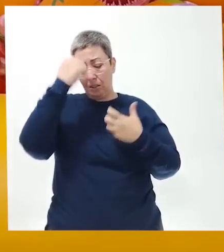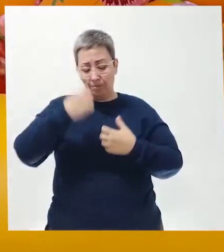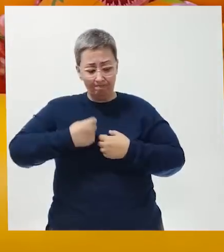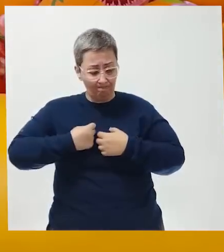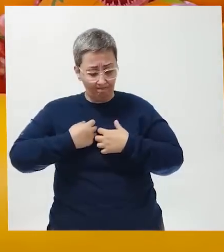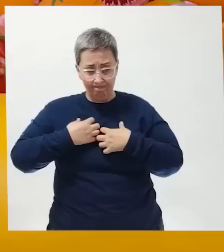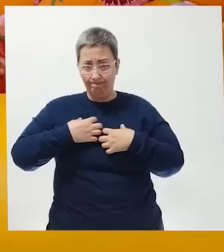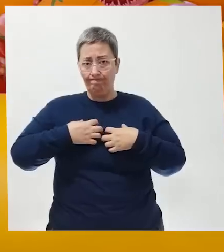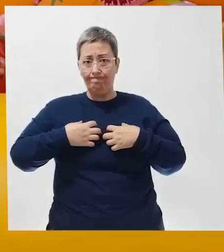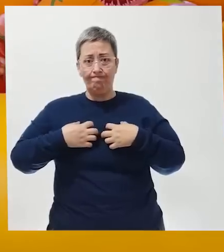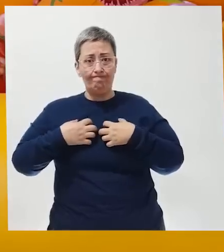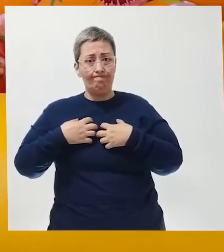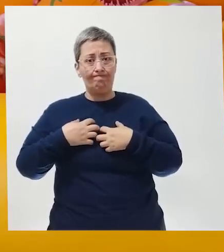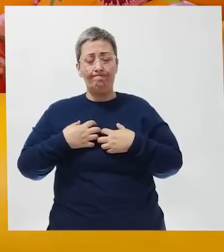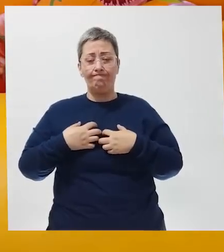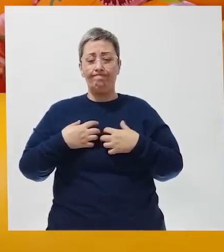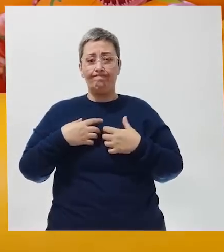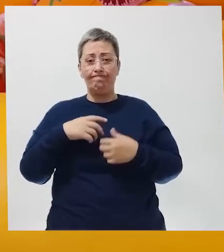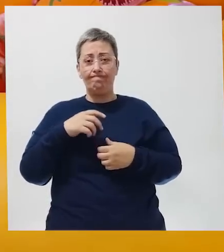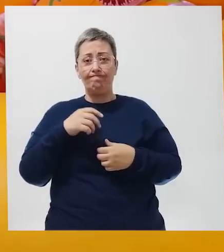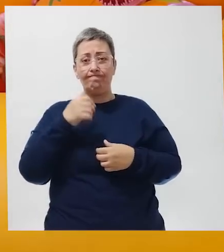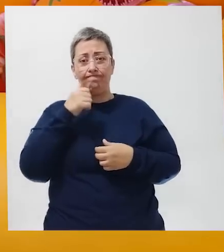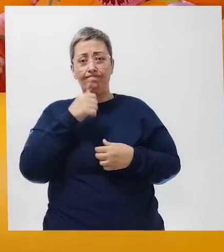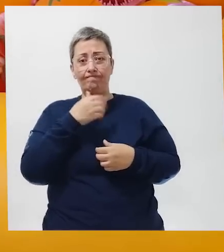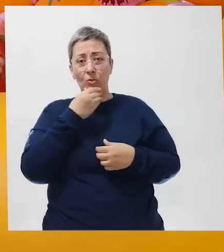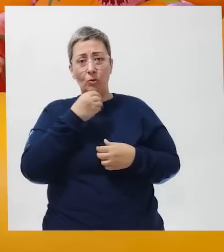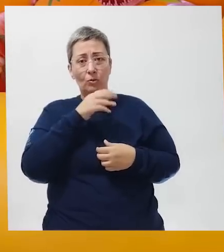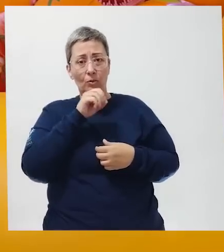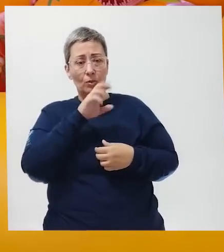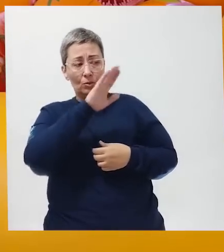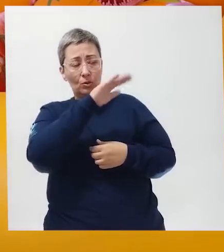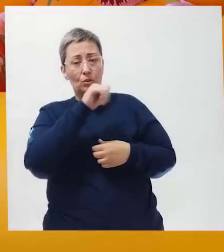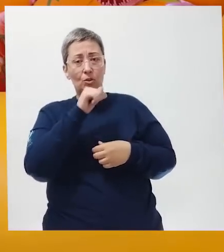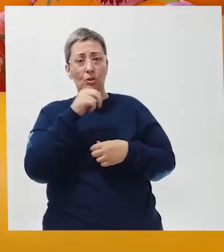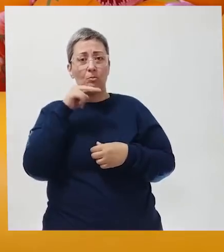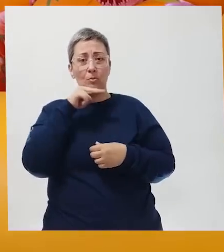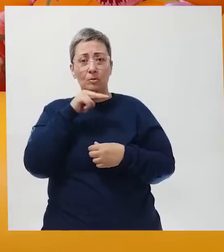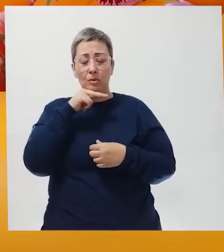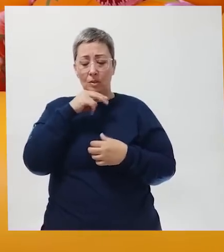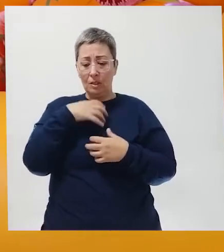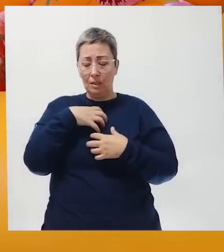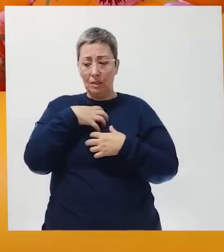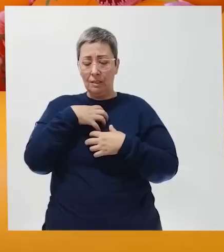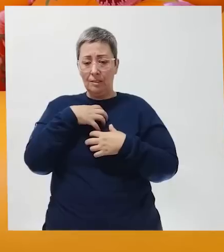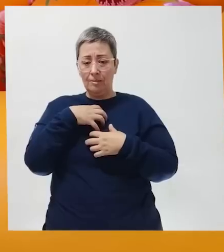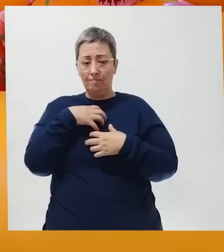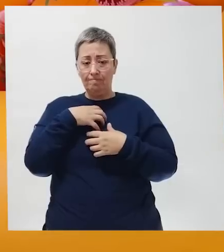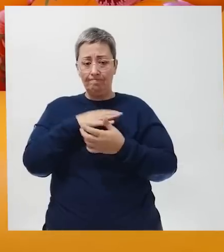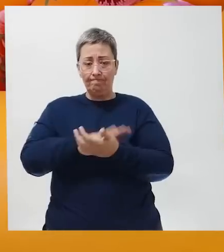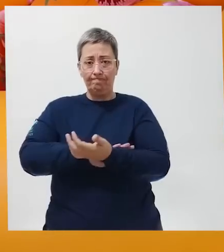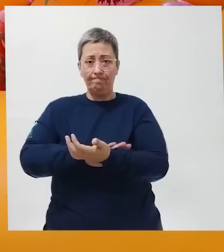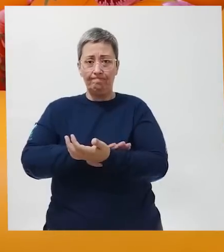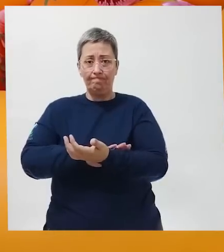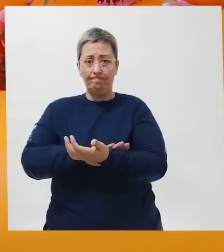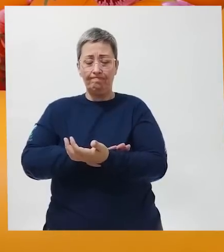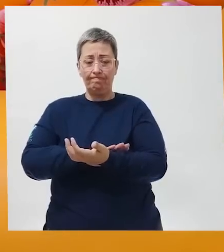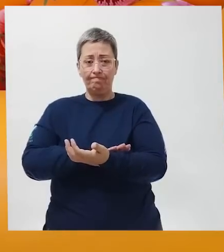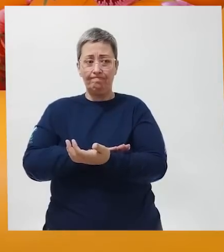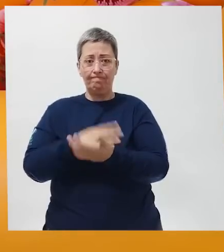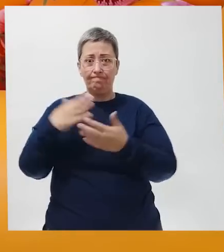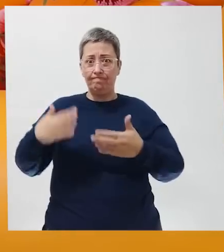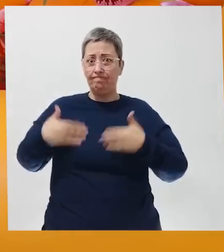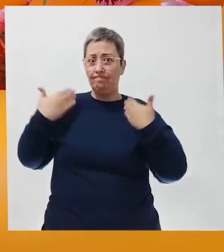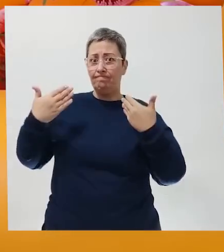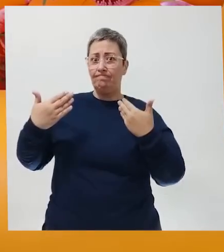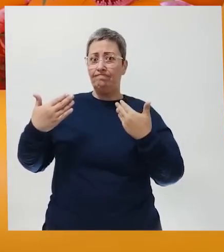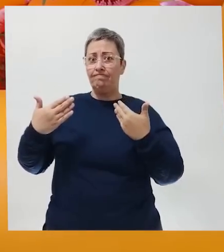arrependimento parece grande demais para soltar da garganta. O avô chama o neto e Tino sente um